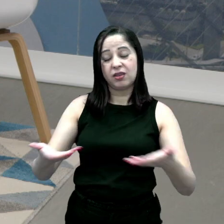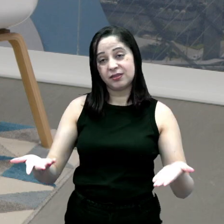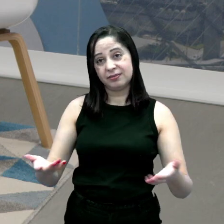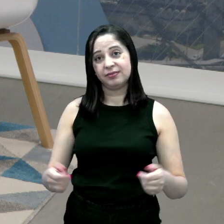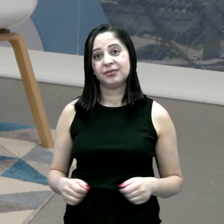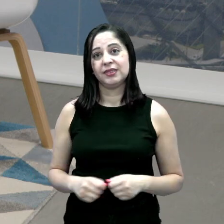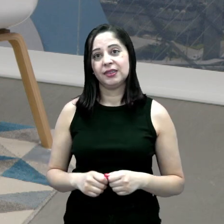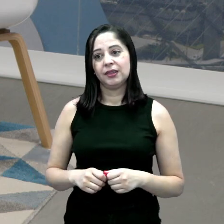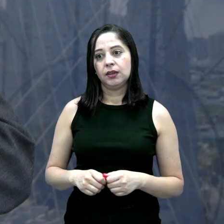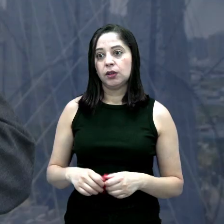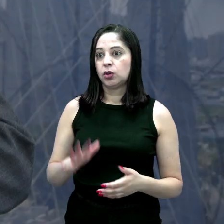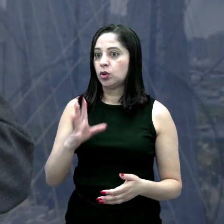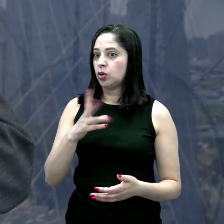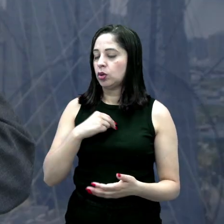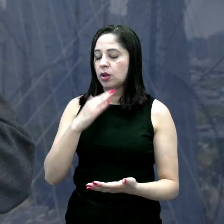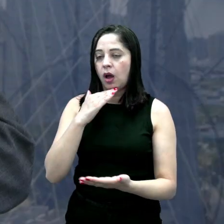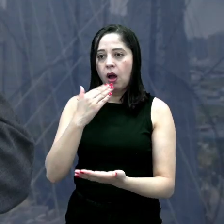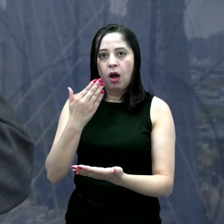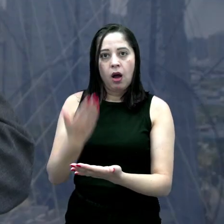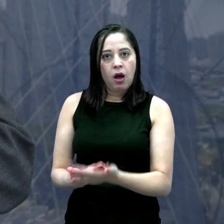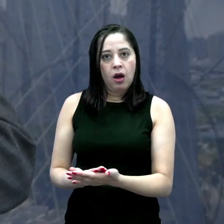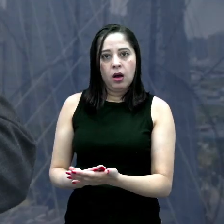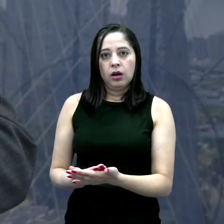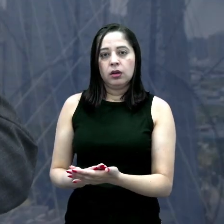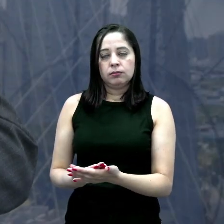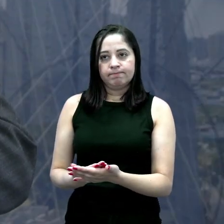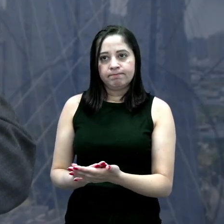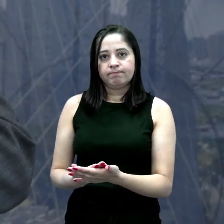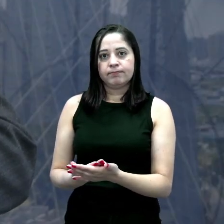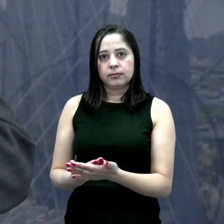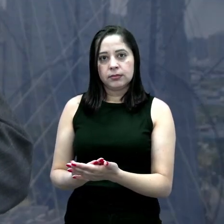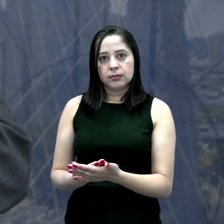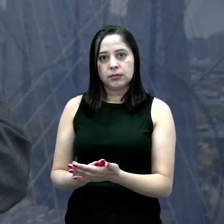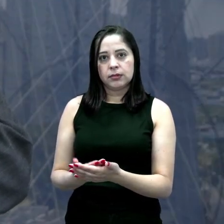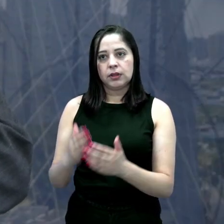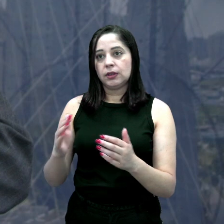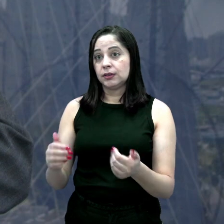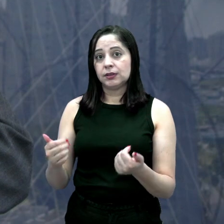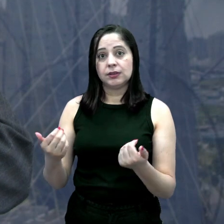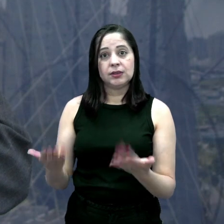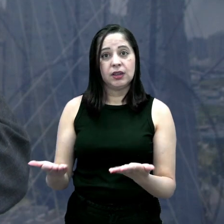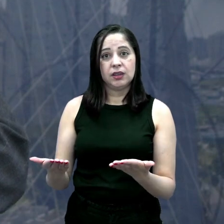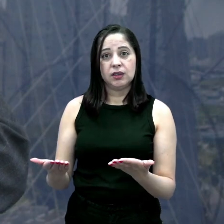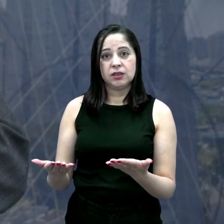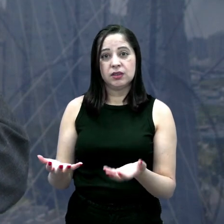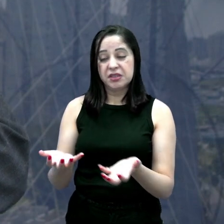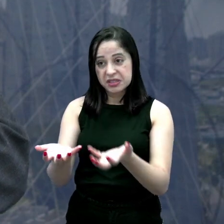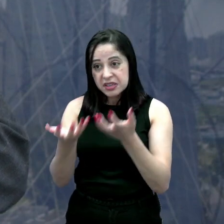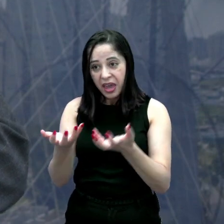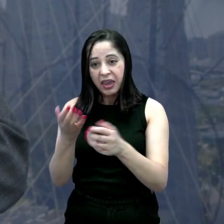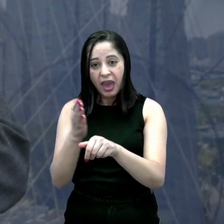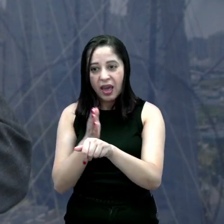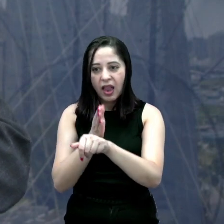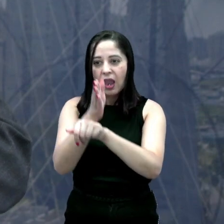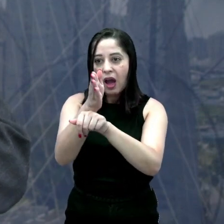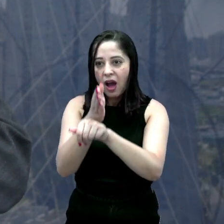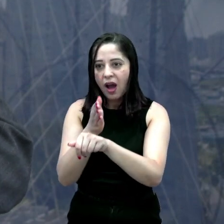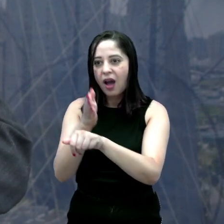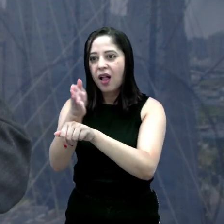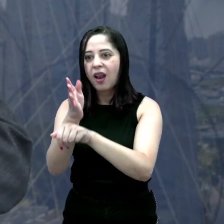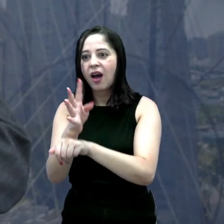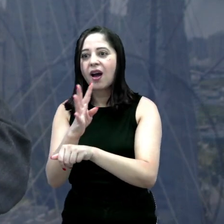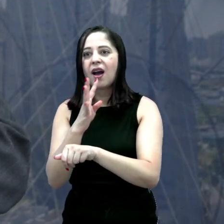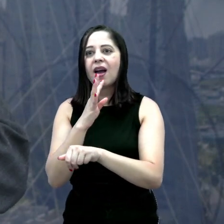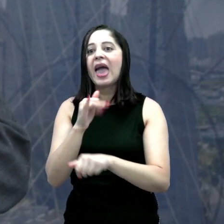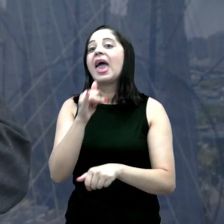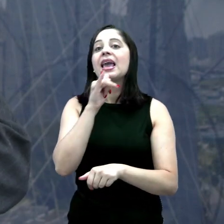tragédia. É assustador, mas chega a ser subjetivo. Você quer conhecer, você quer... Quem não gostava